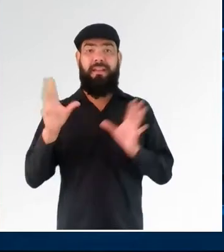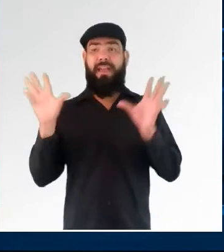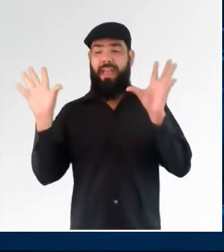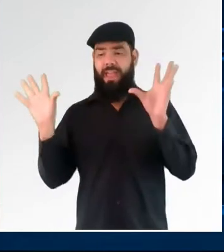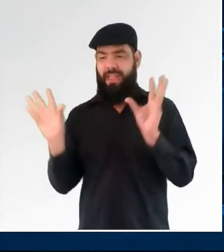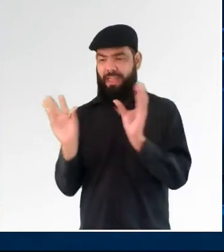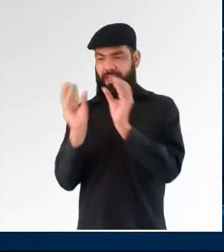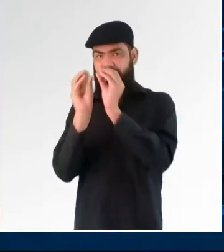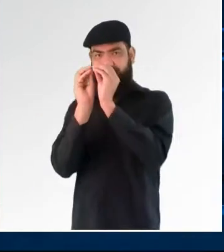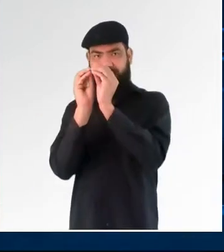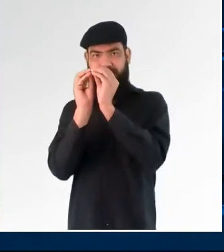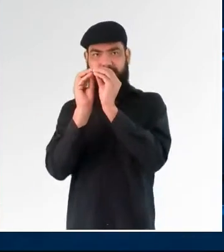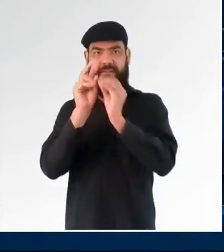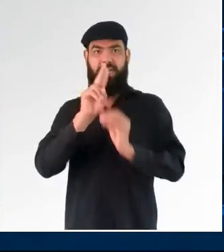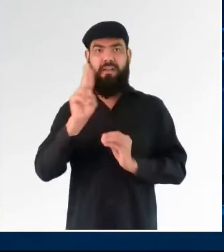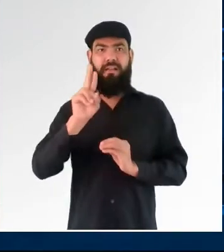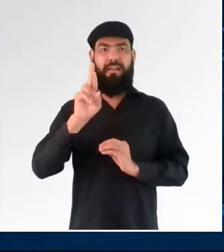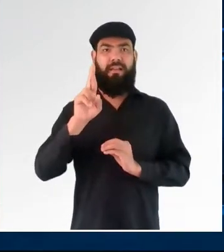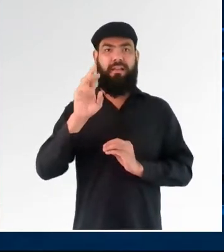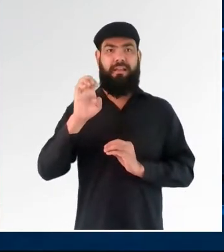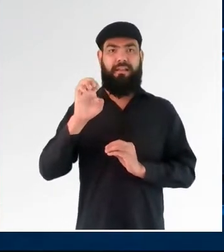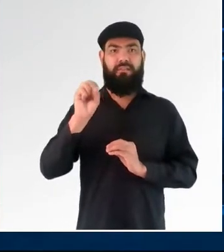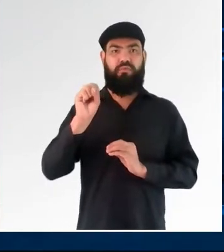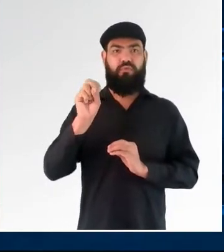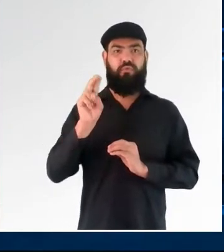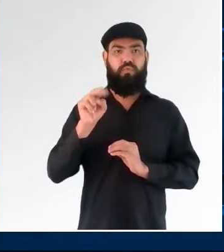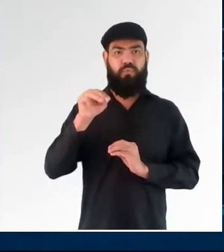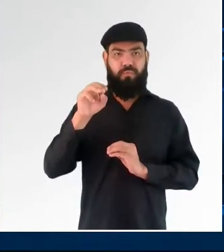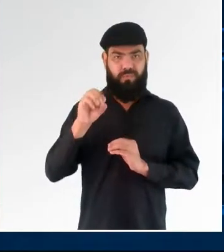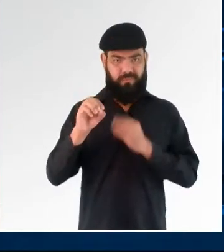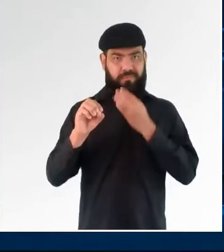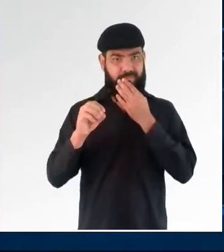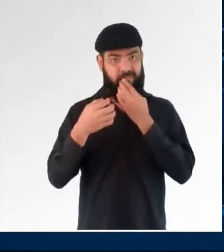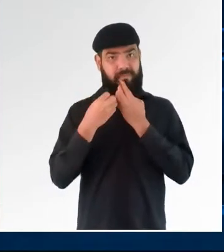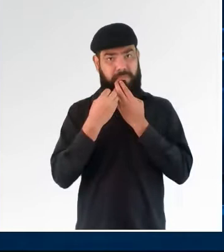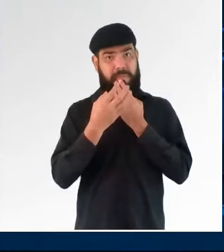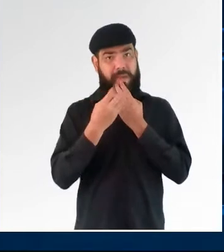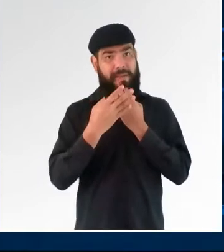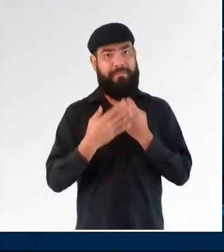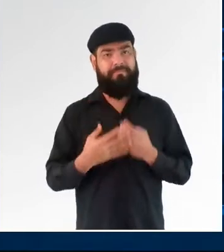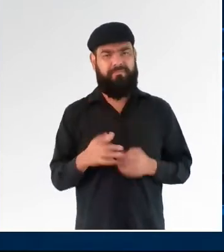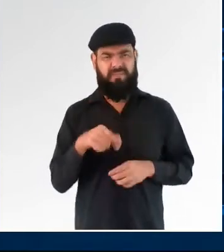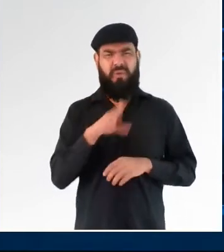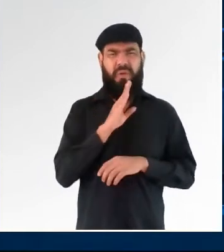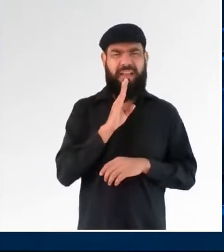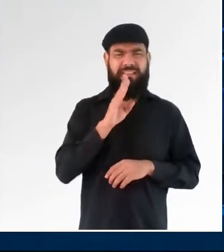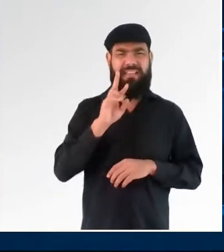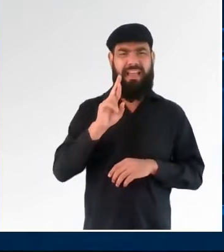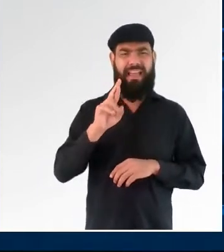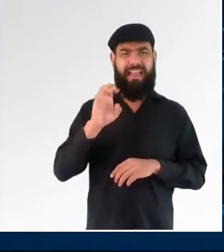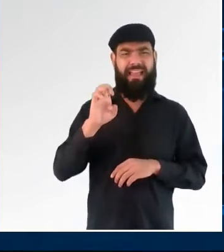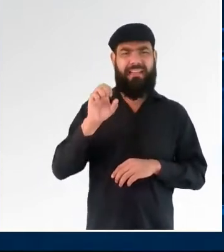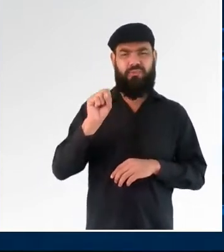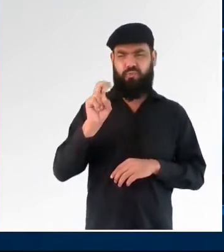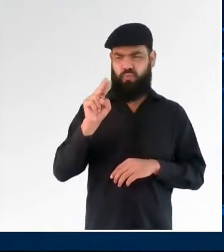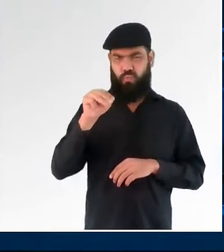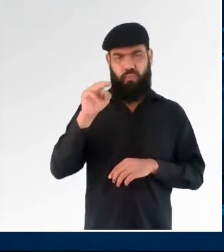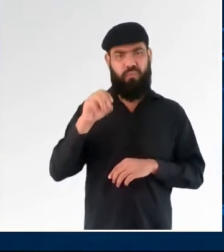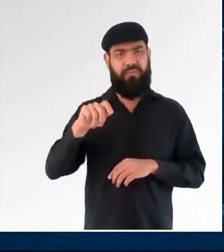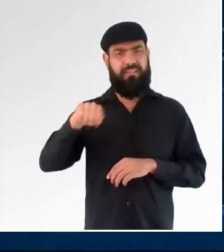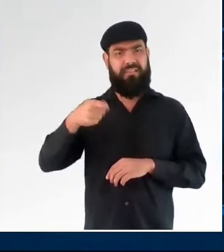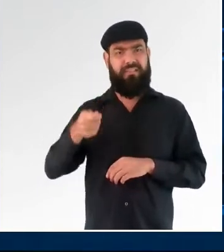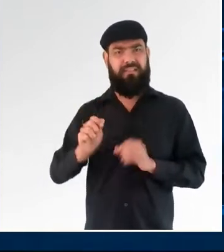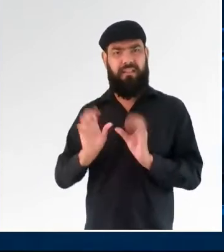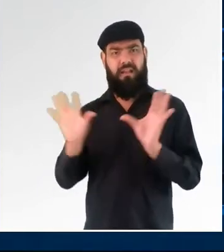muito bem. Vamos falar de resumo. Você sabe o que é resumo? Esse gênero textual? Você